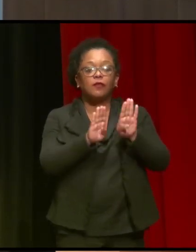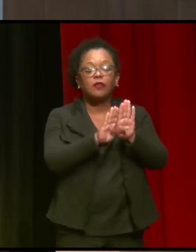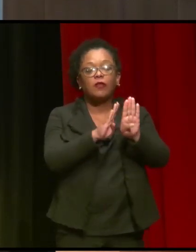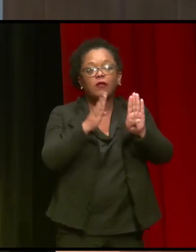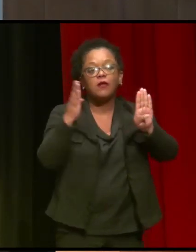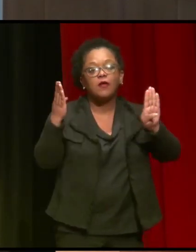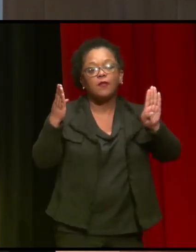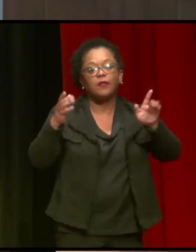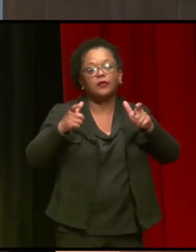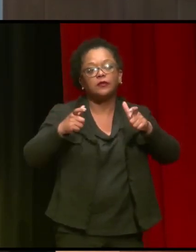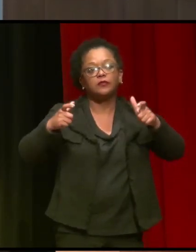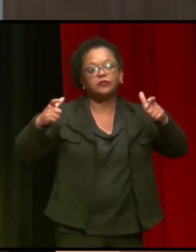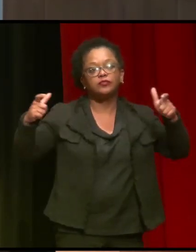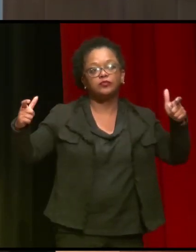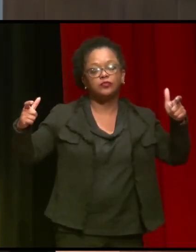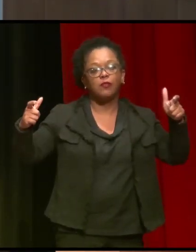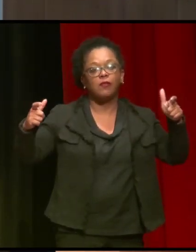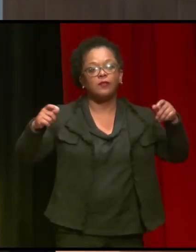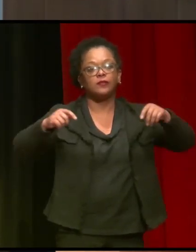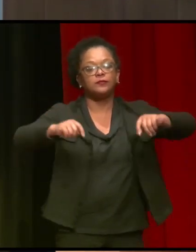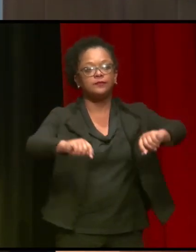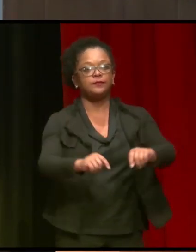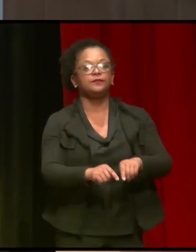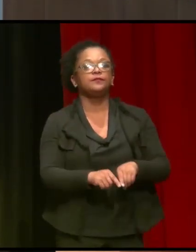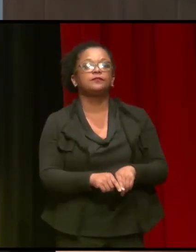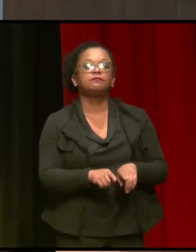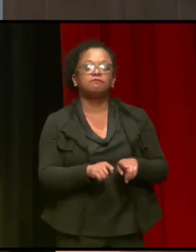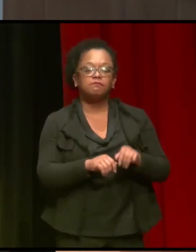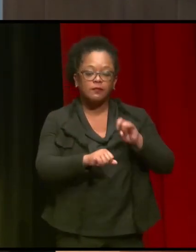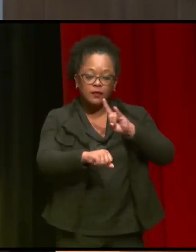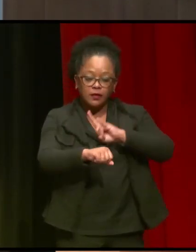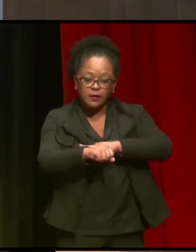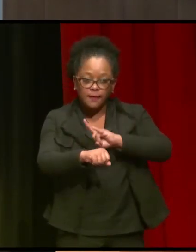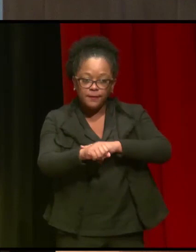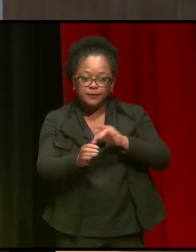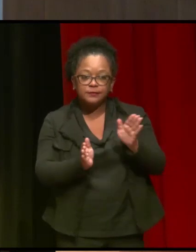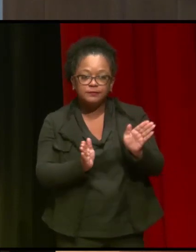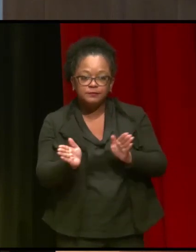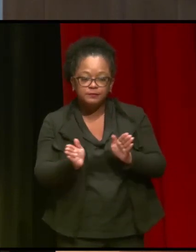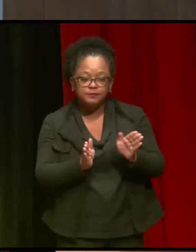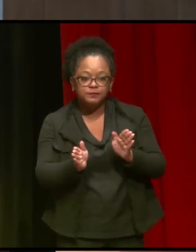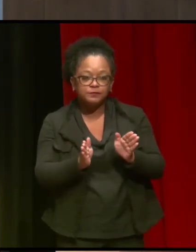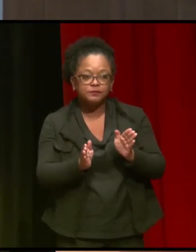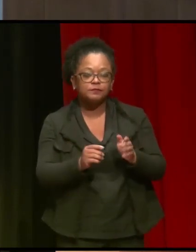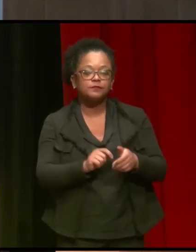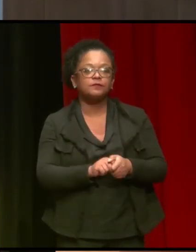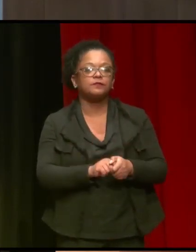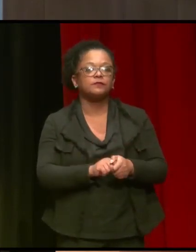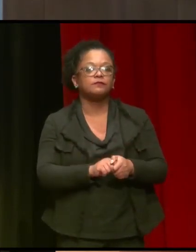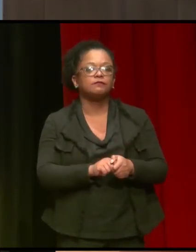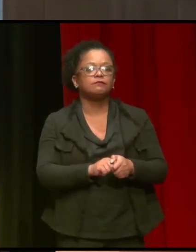alargadas, o que mais? Banheiros acessíveis. Hã? O que mais, querida?